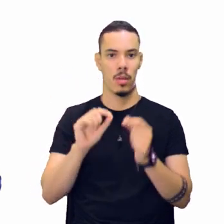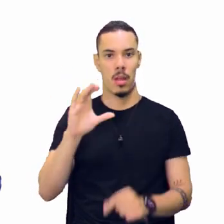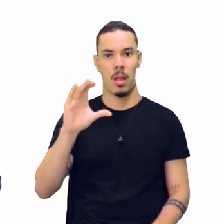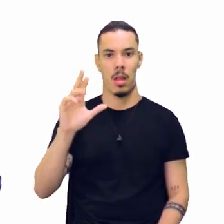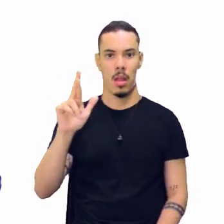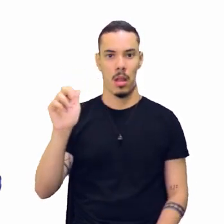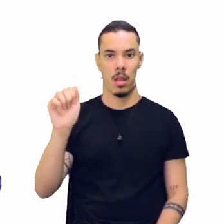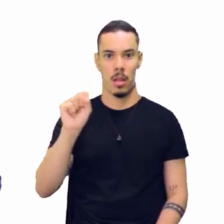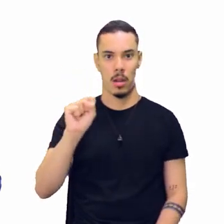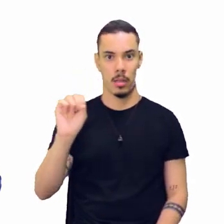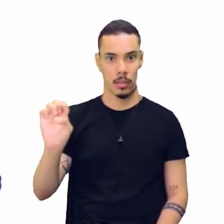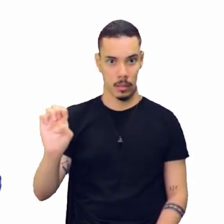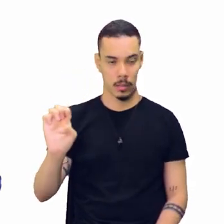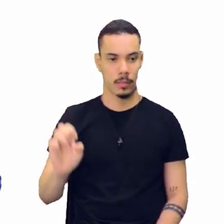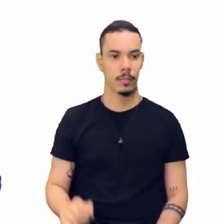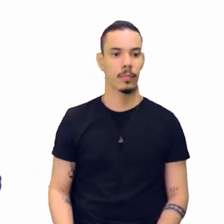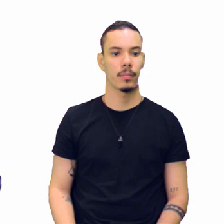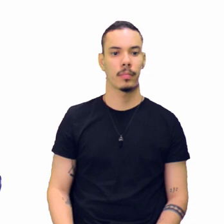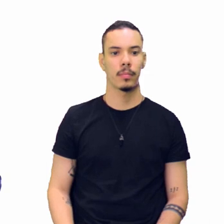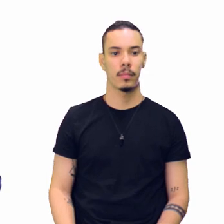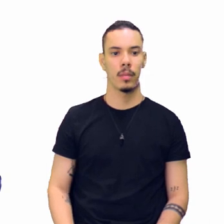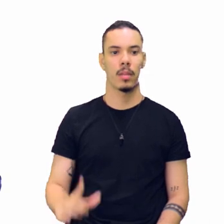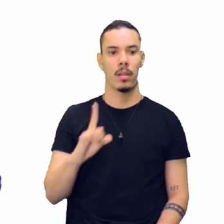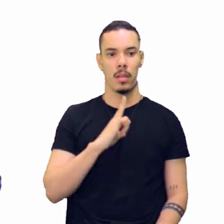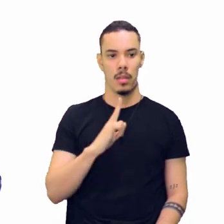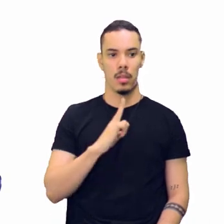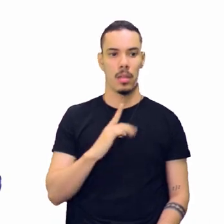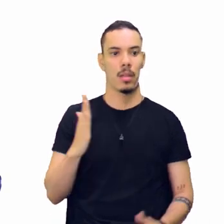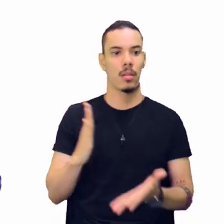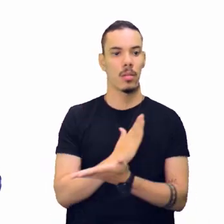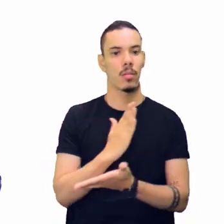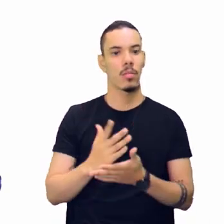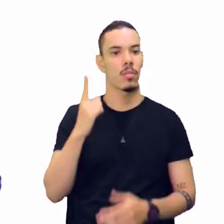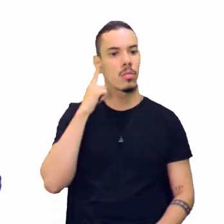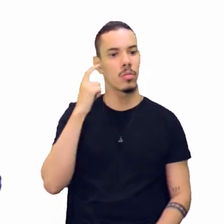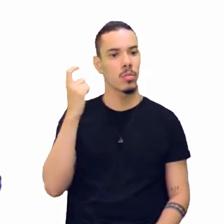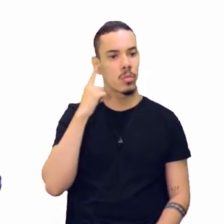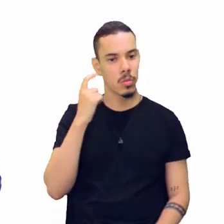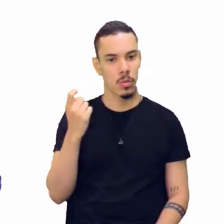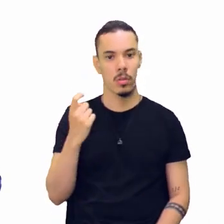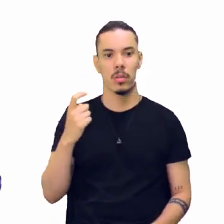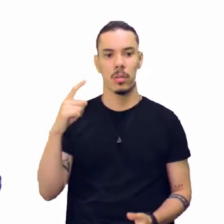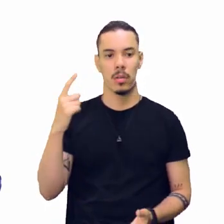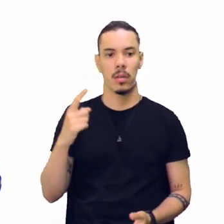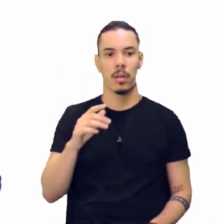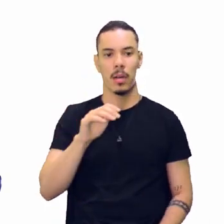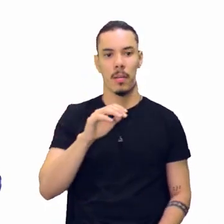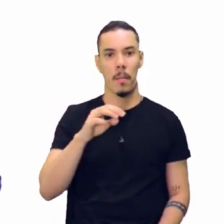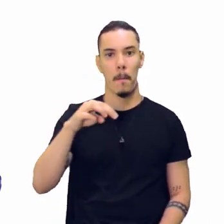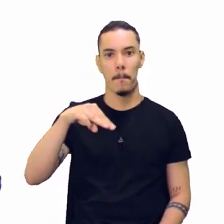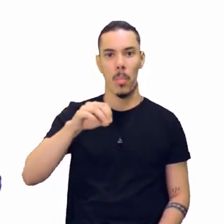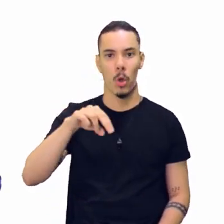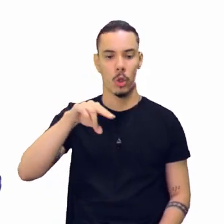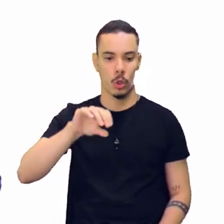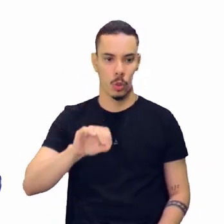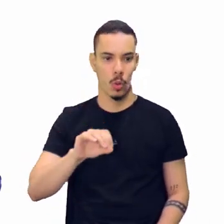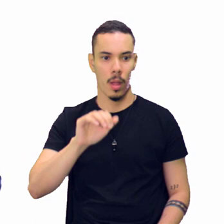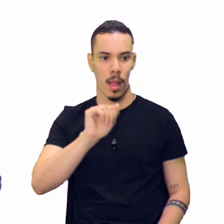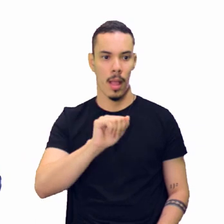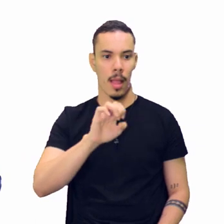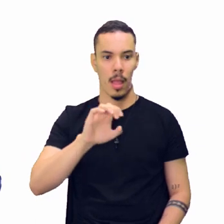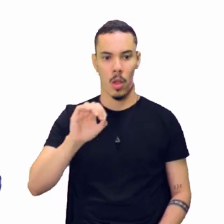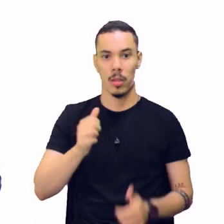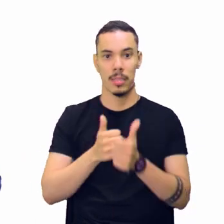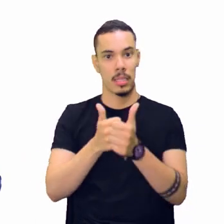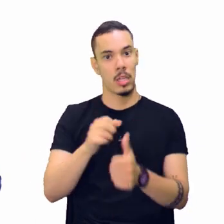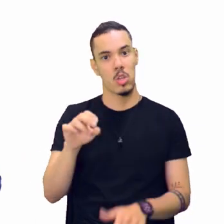crase. Temos aqui os monossílabos, né? Recebe acentos terminados em A, E, O, seguida no de S.